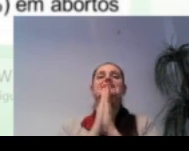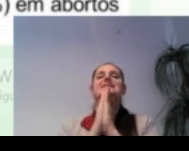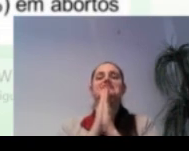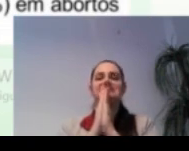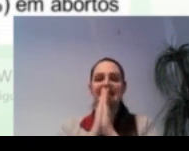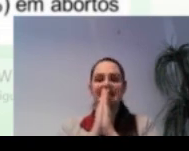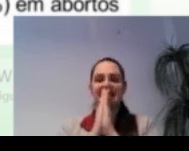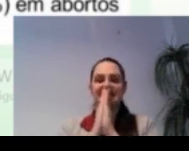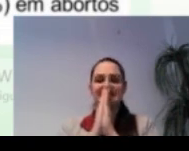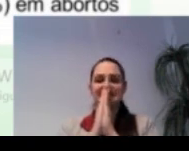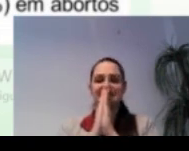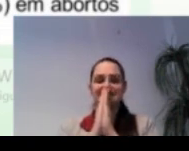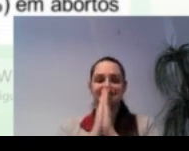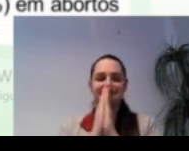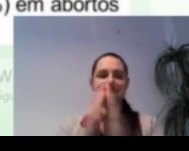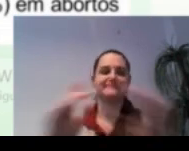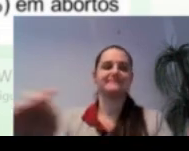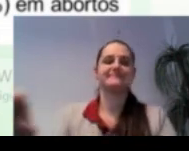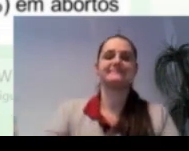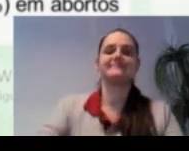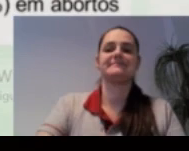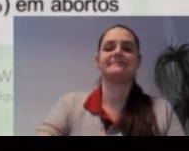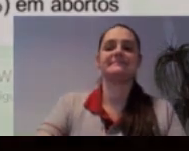bem e fiquem em casa.